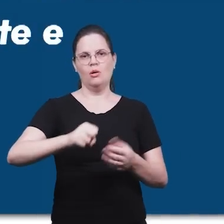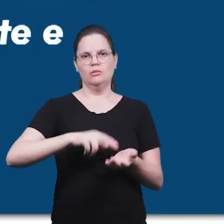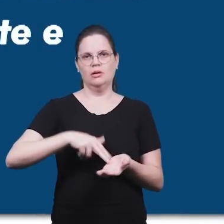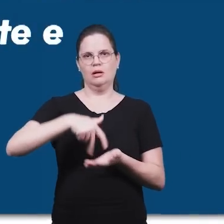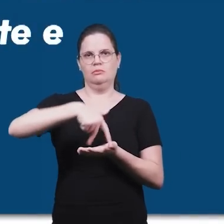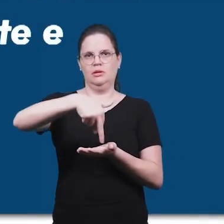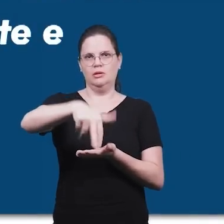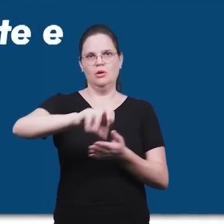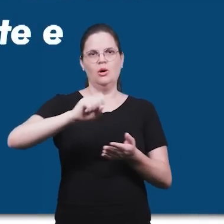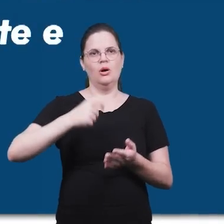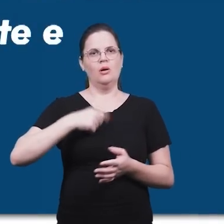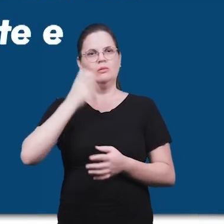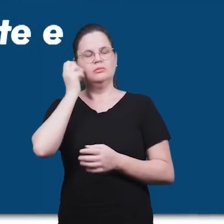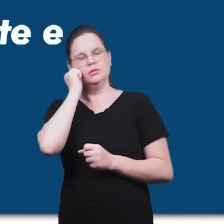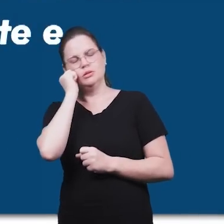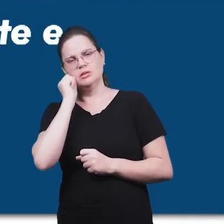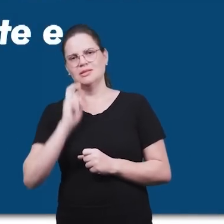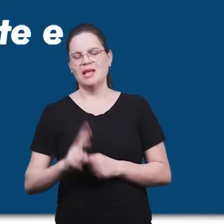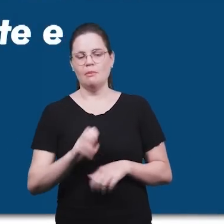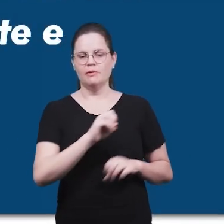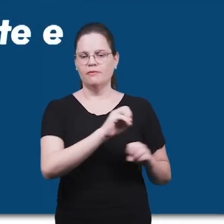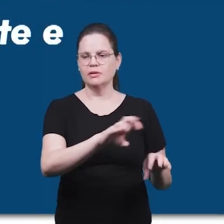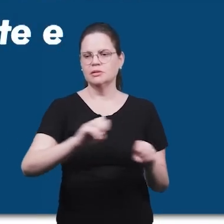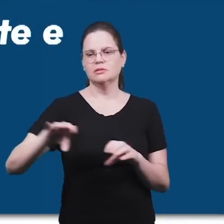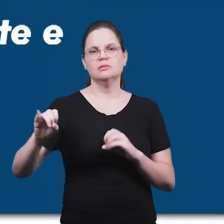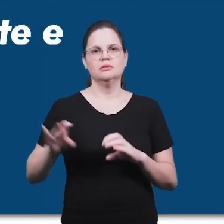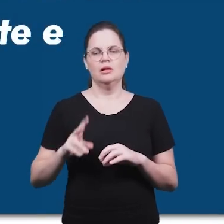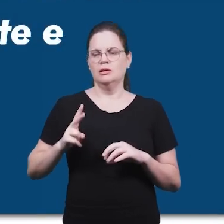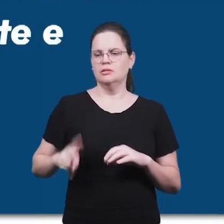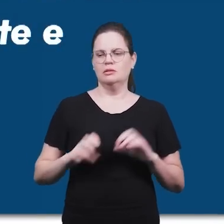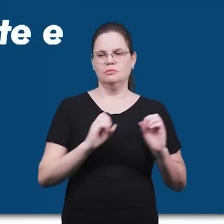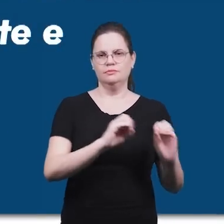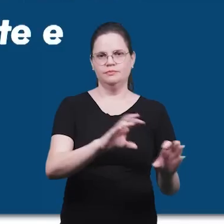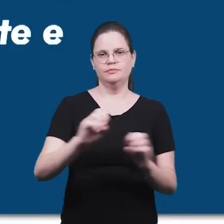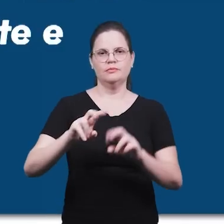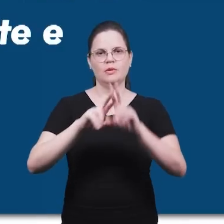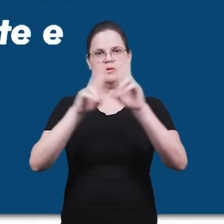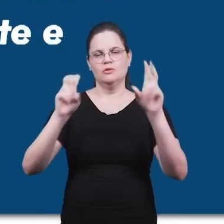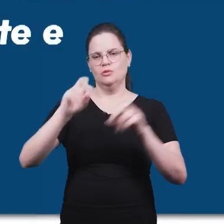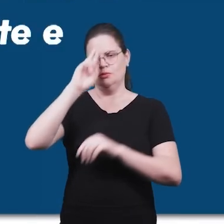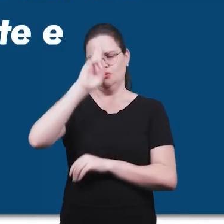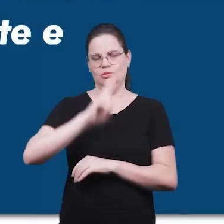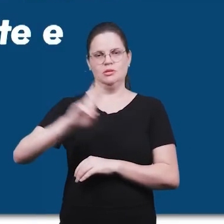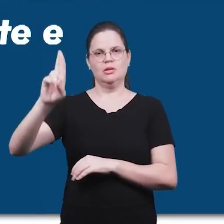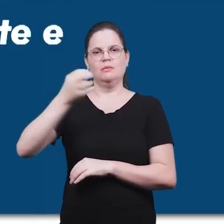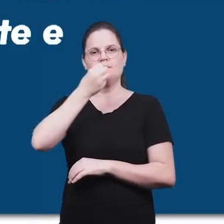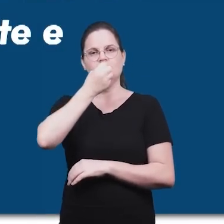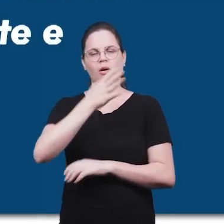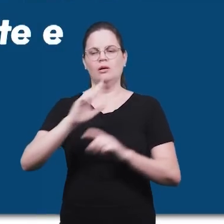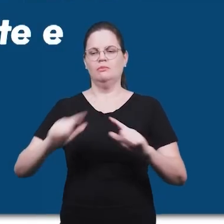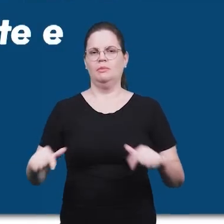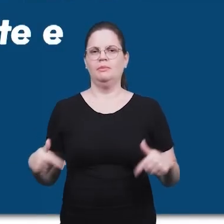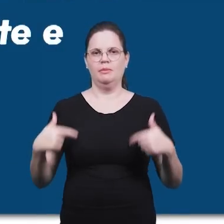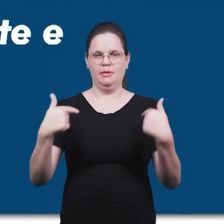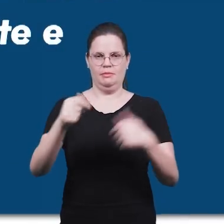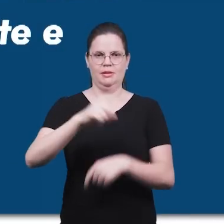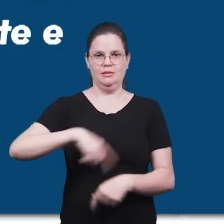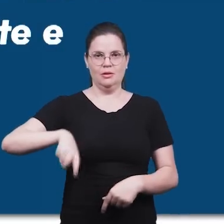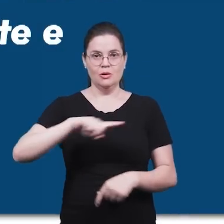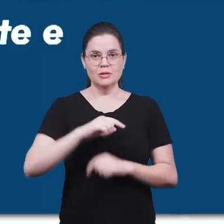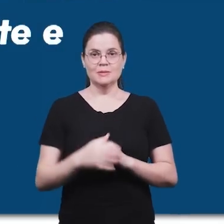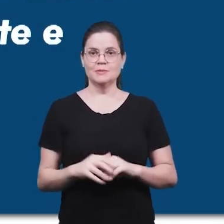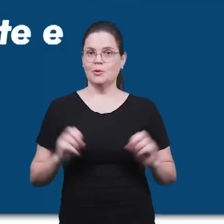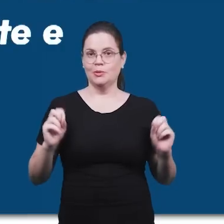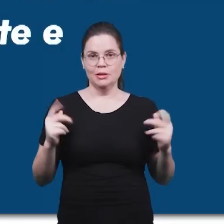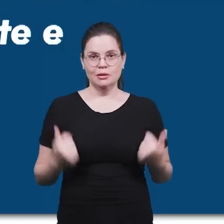caminho, deitando e levantando. Então, todo tempo é tempo de nós falarmos das boas coisas que o Senhor